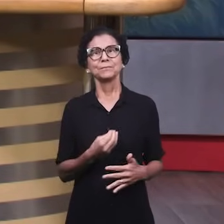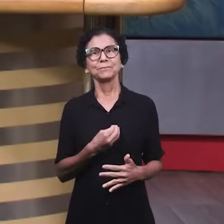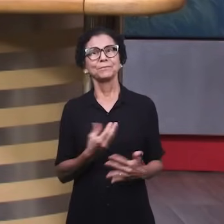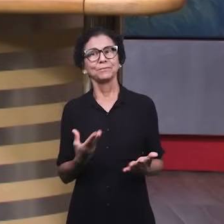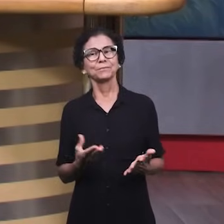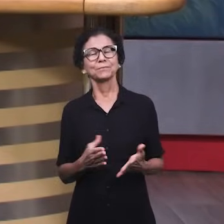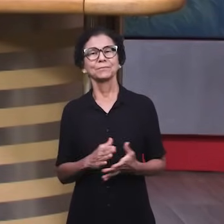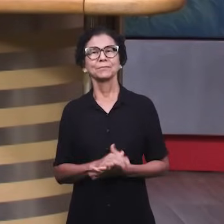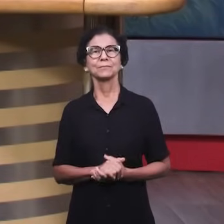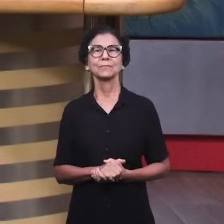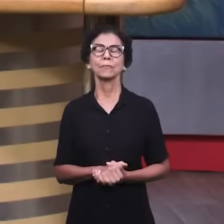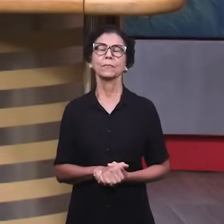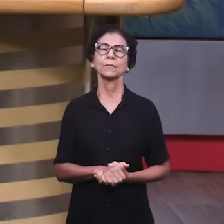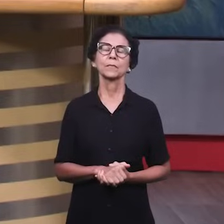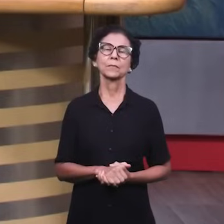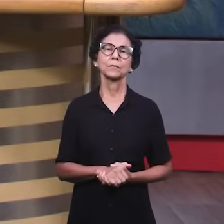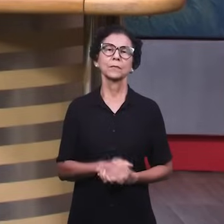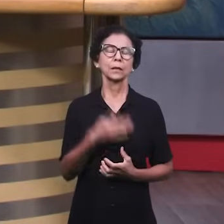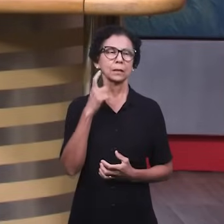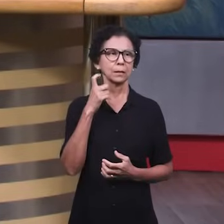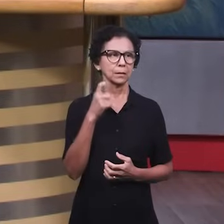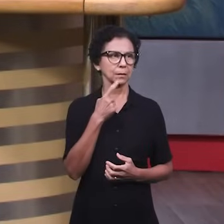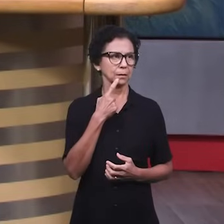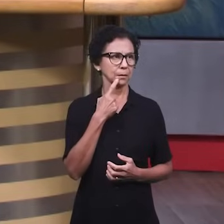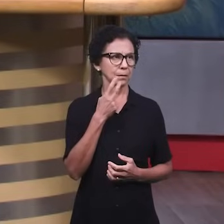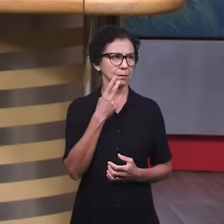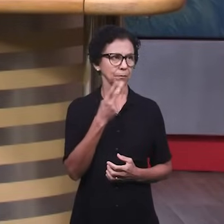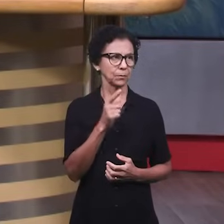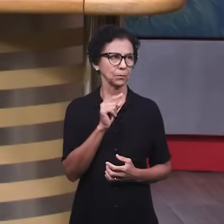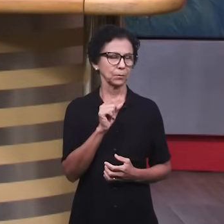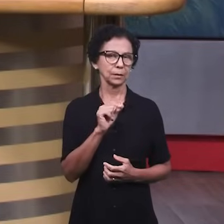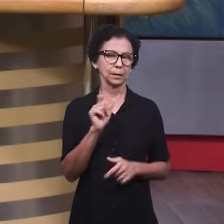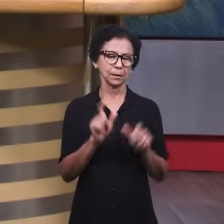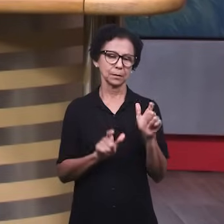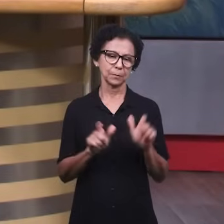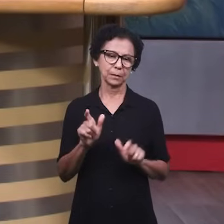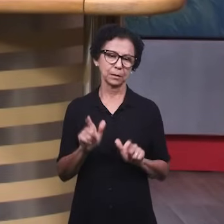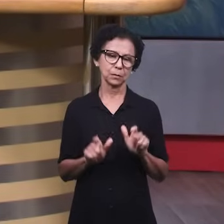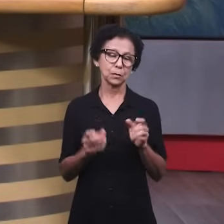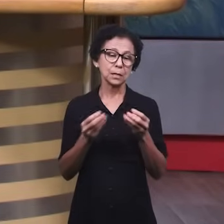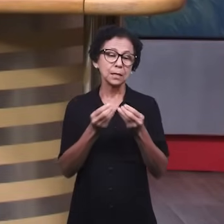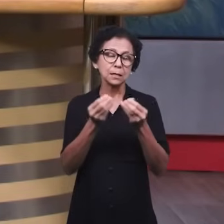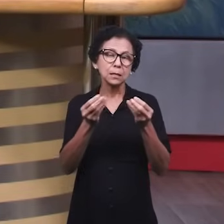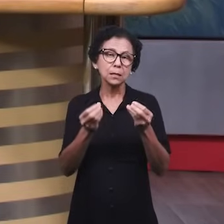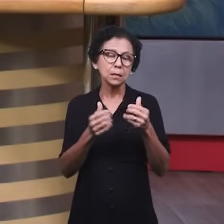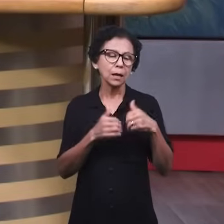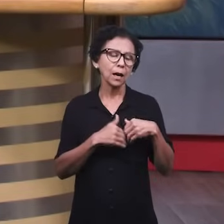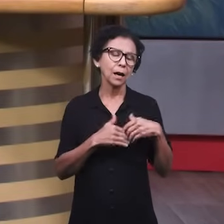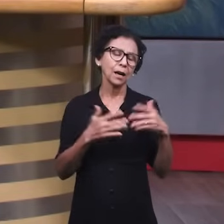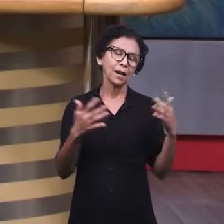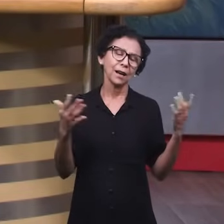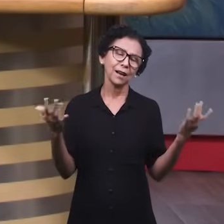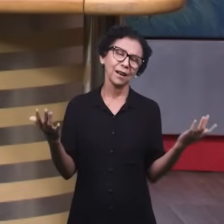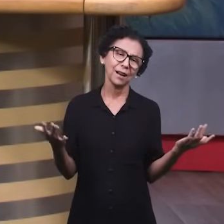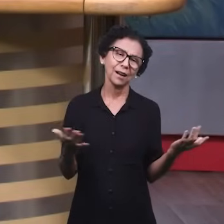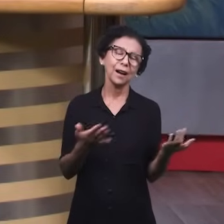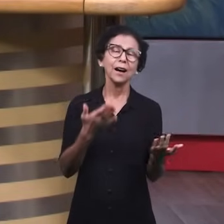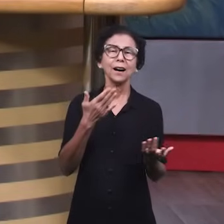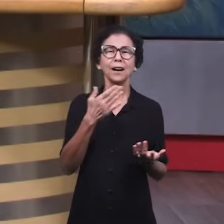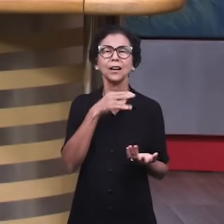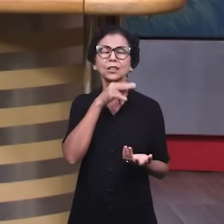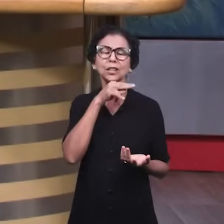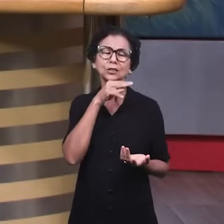não há um aspecto interessante que você falou que as pessoas elas elas estão mais suscetíveis o coração tá mais maleável